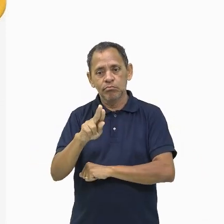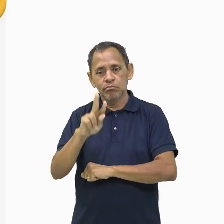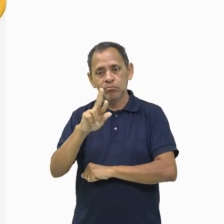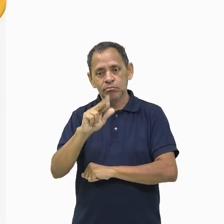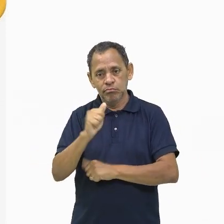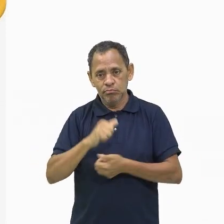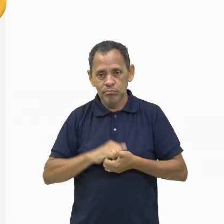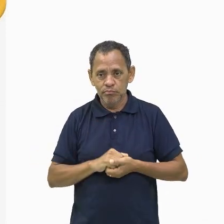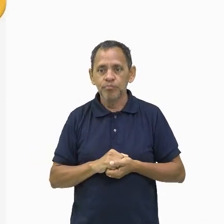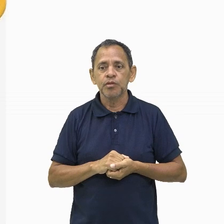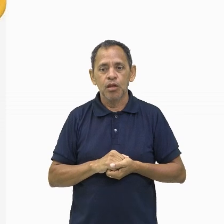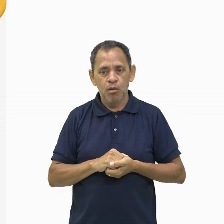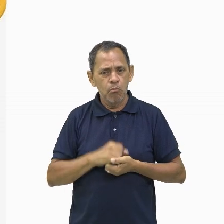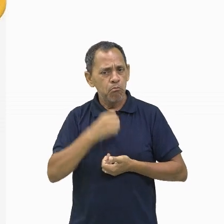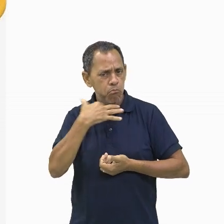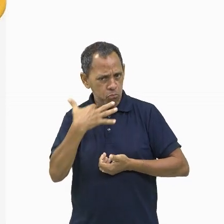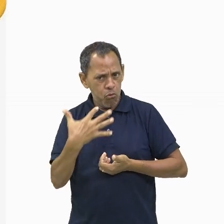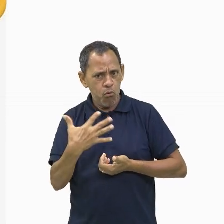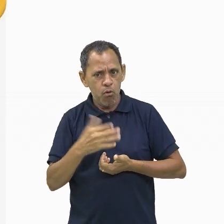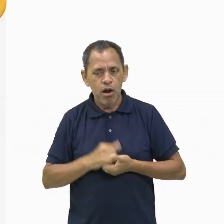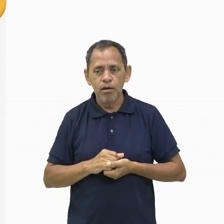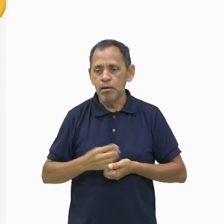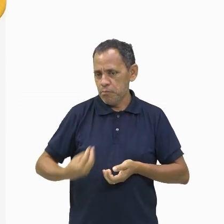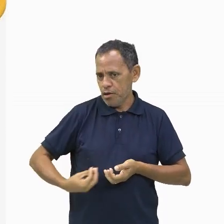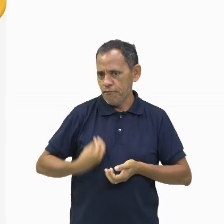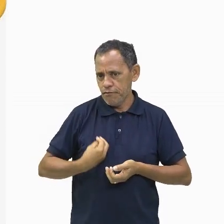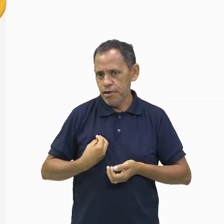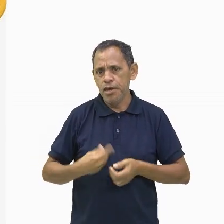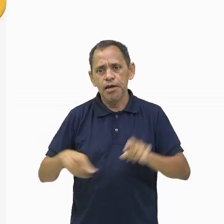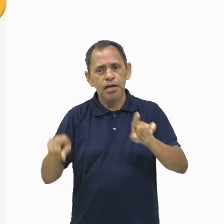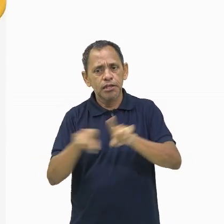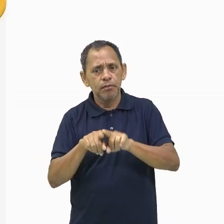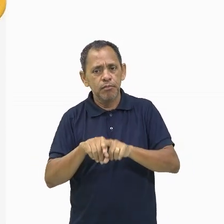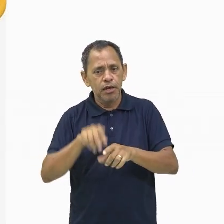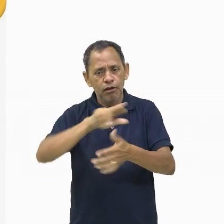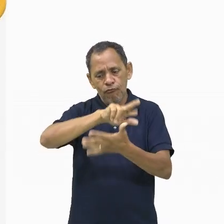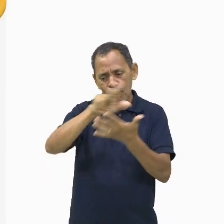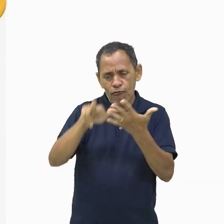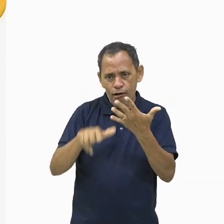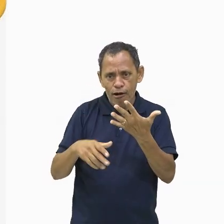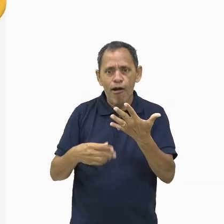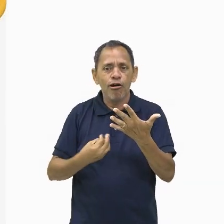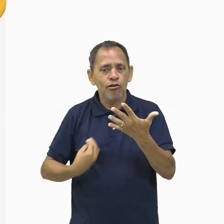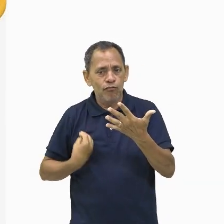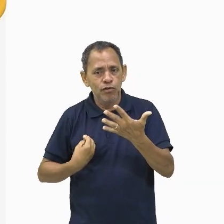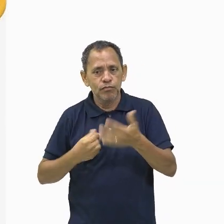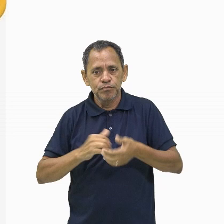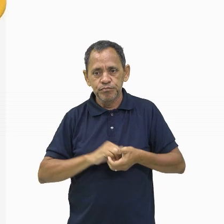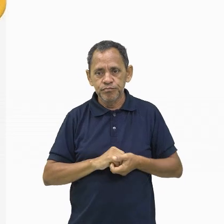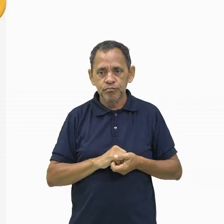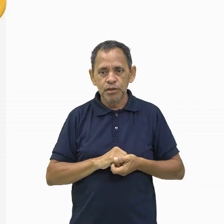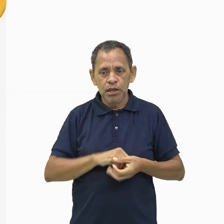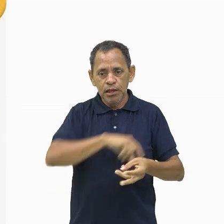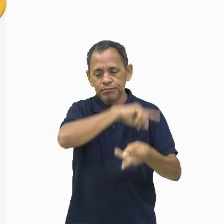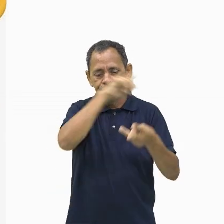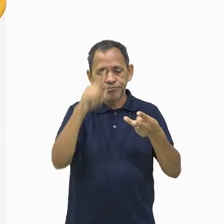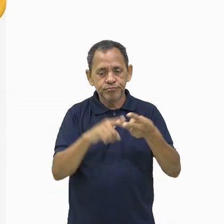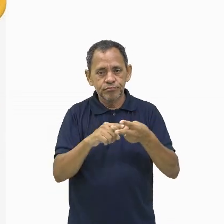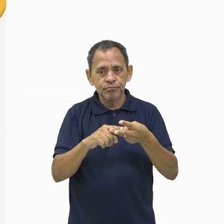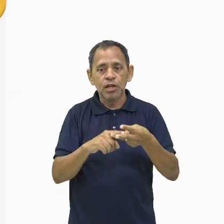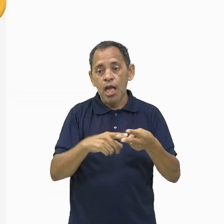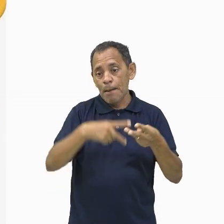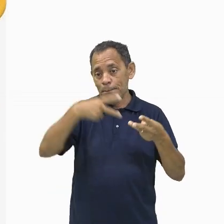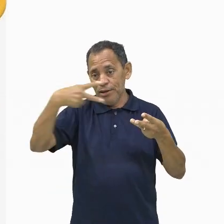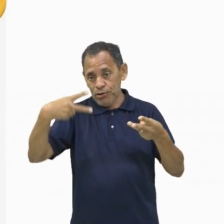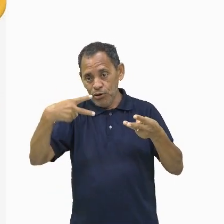condições favoráveis, né, a toda a vida, o ser vivo aquático ali. E quando o pH for maior que